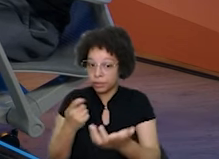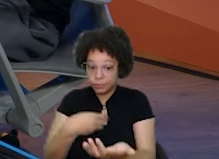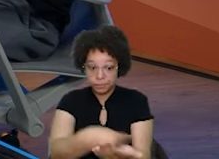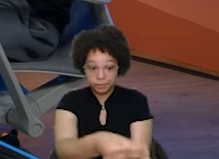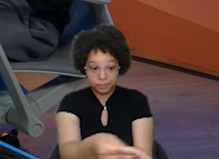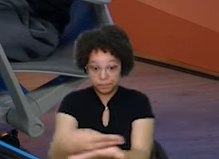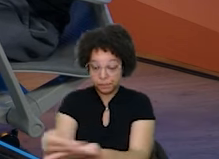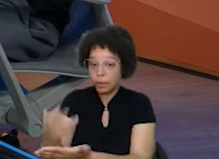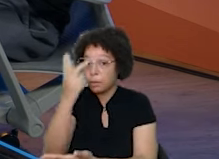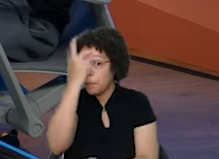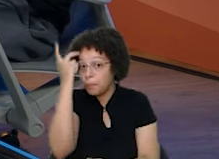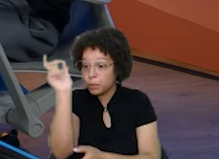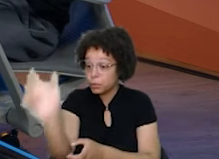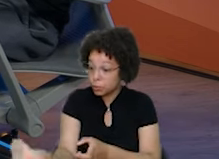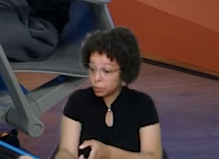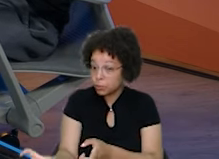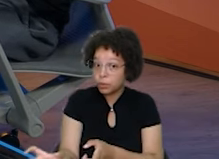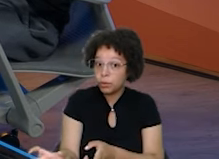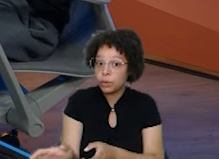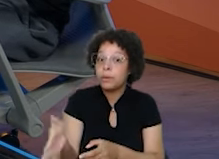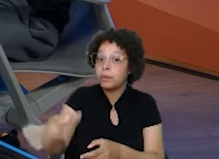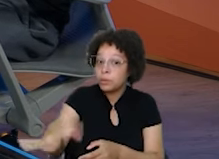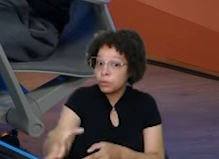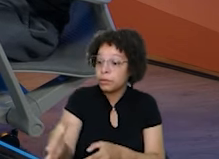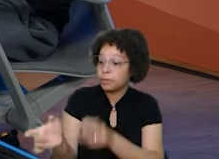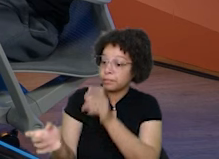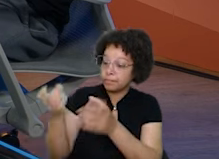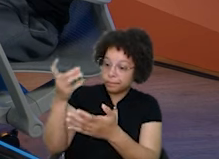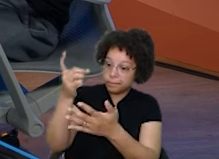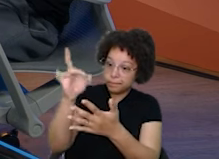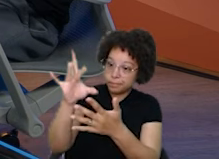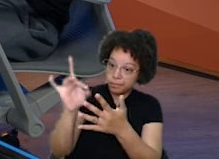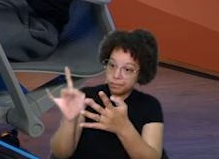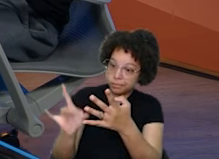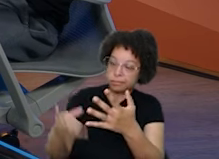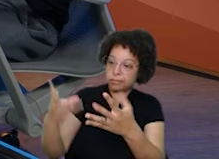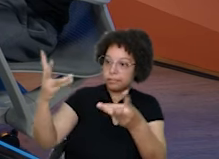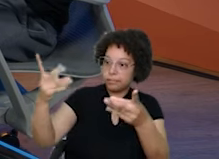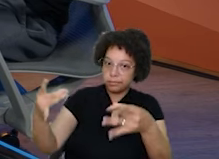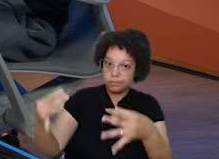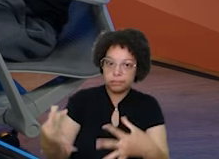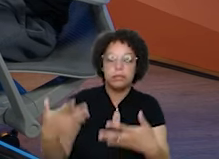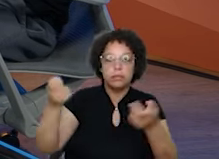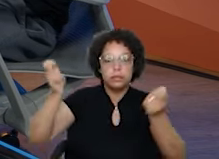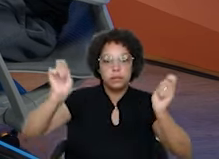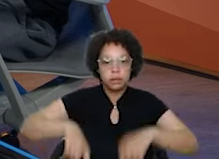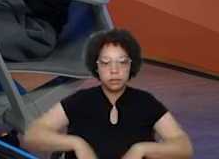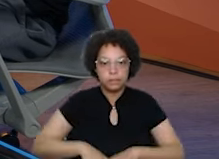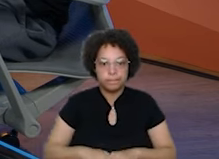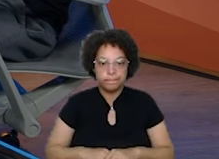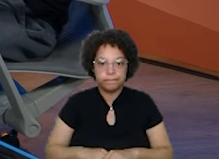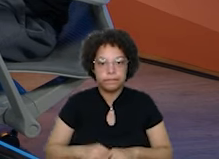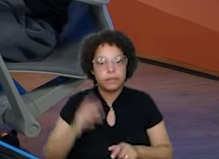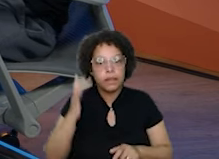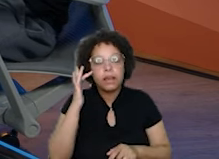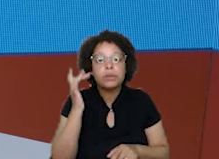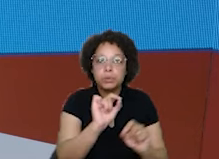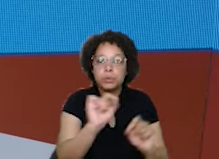pessoa né que tenha mais ou menos essa característica tá tal tal que que vocês acham Ah eu acho que